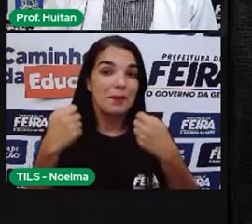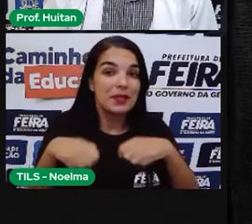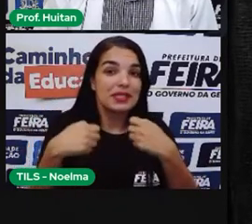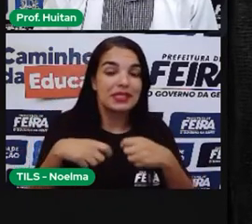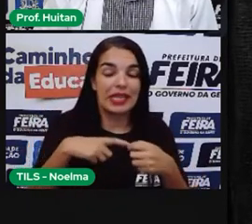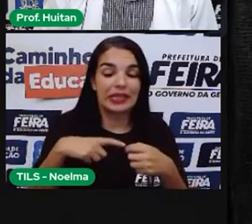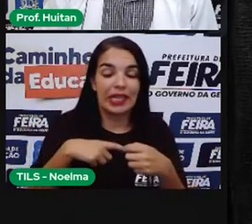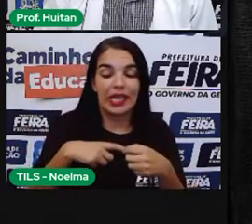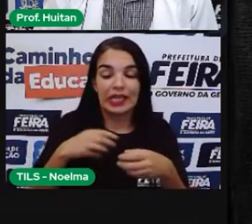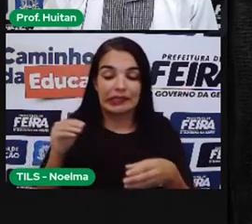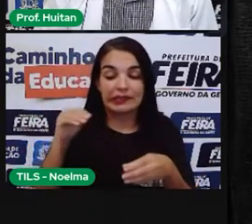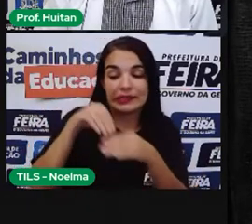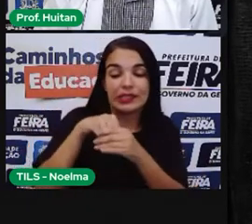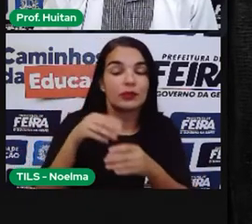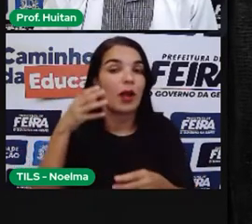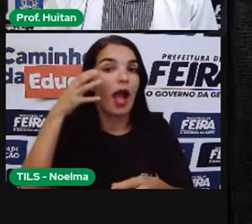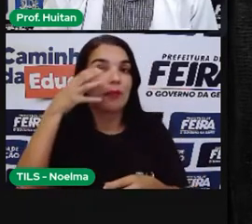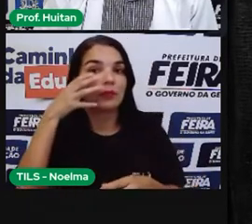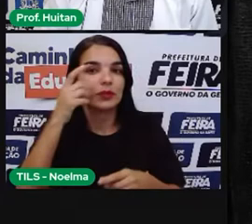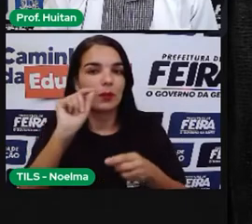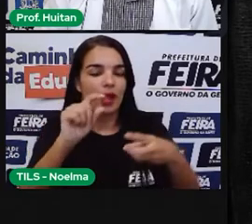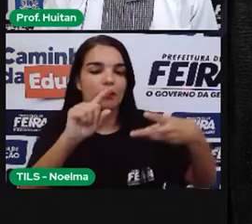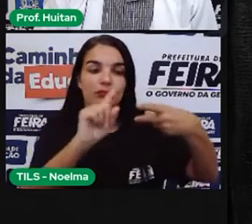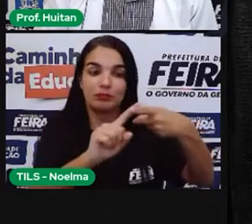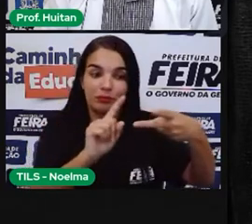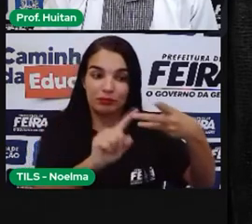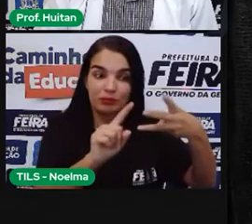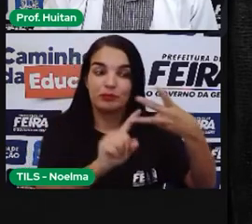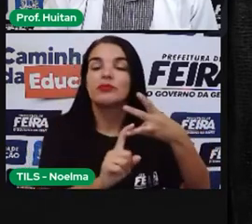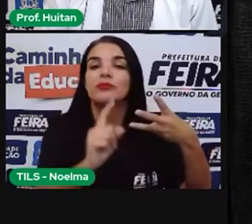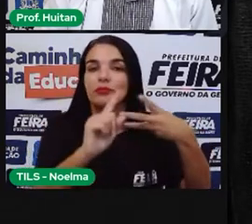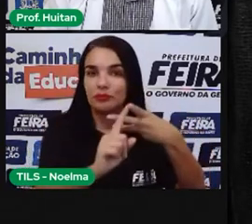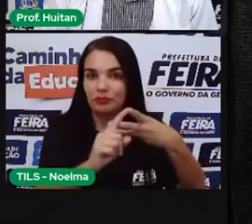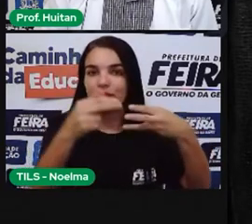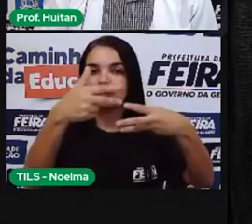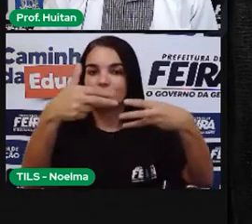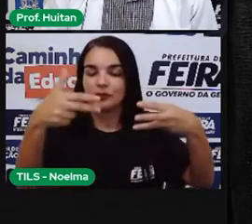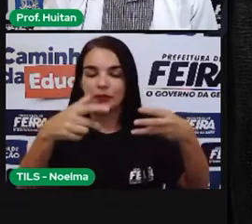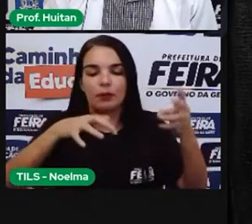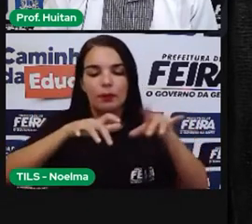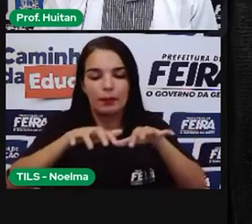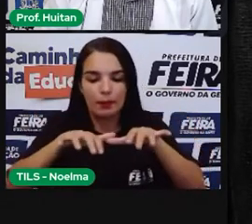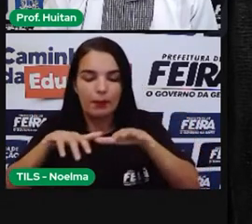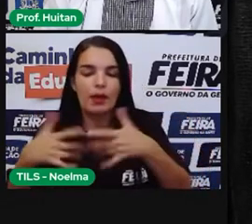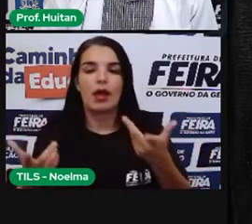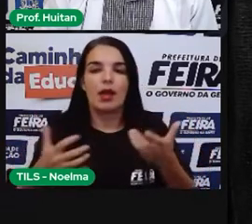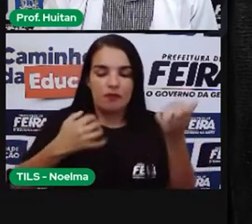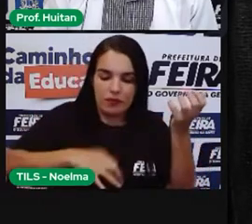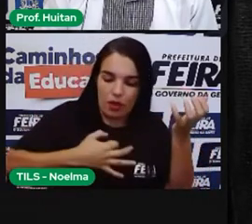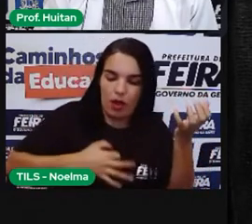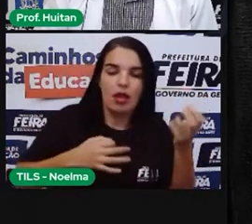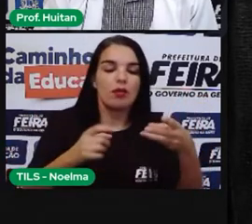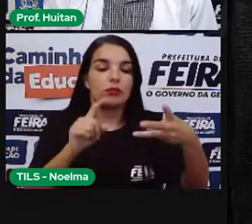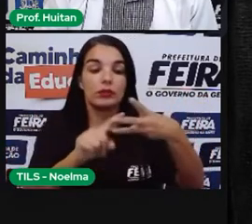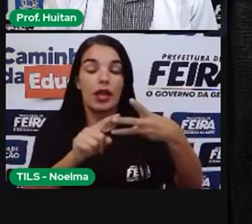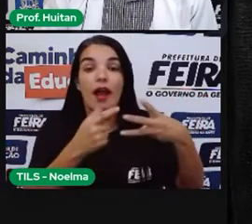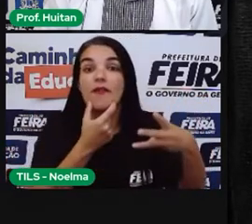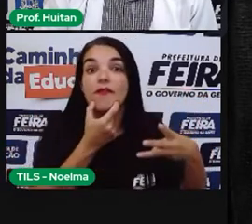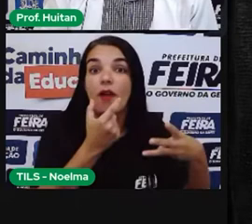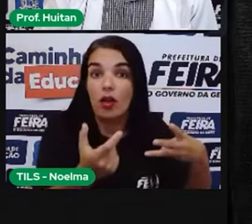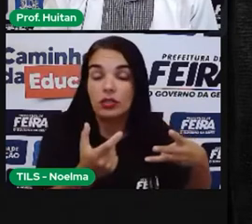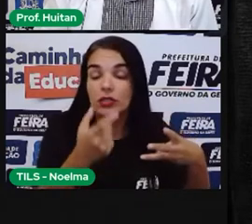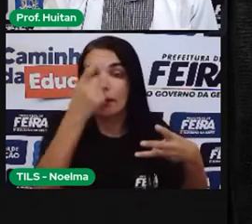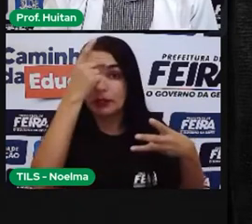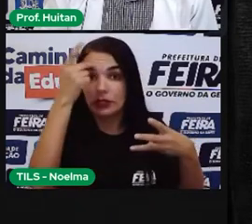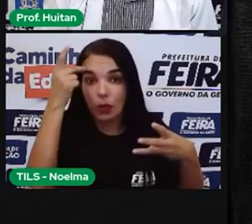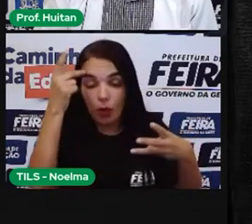os elementos que se destacam são instrumentos, a voz do cantor e a letra, né?